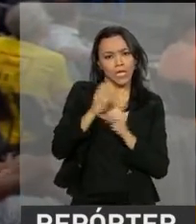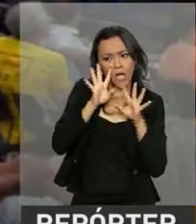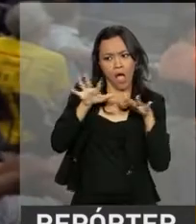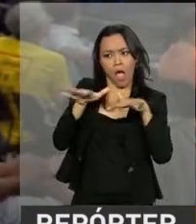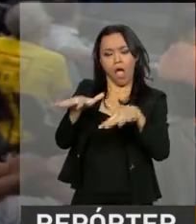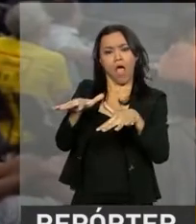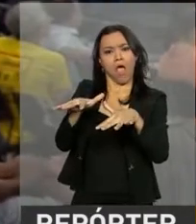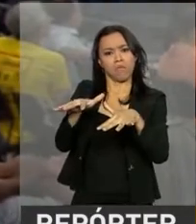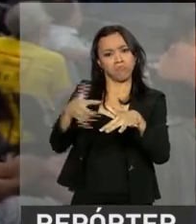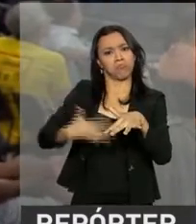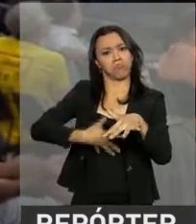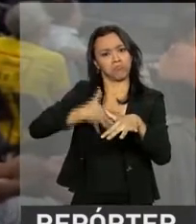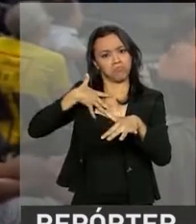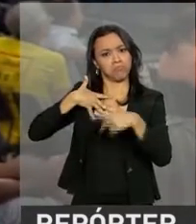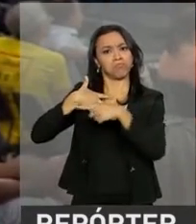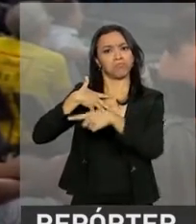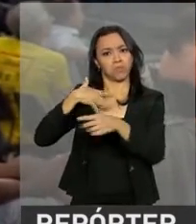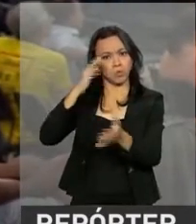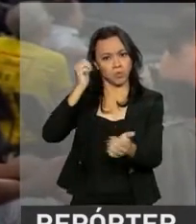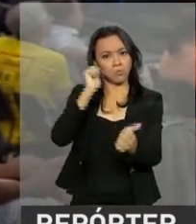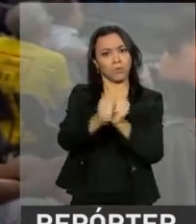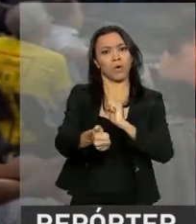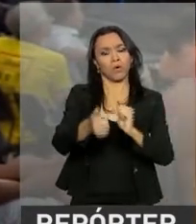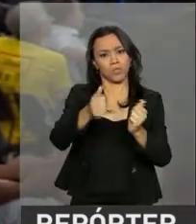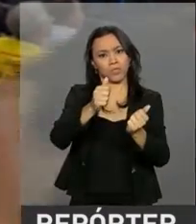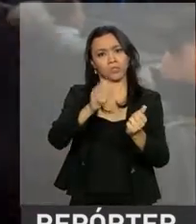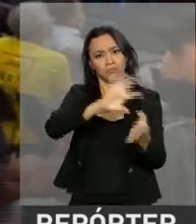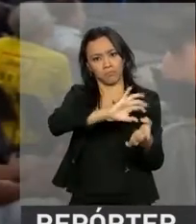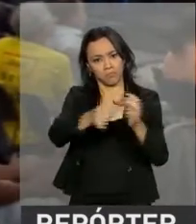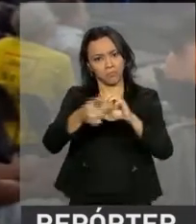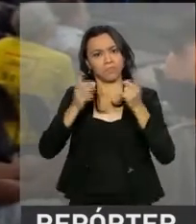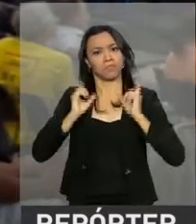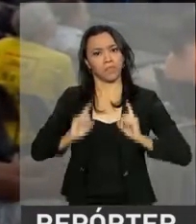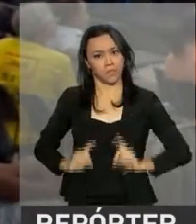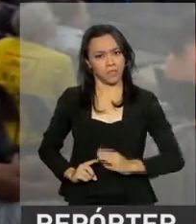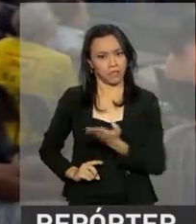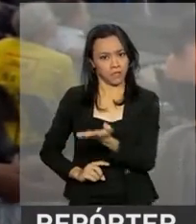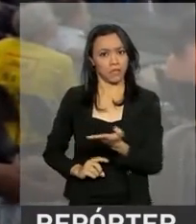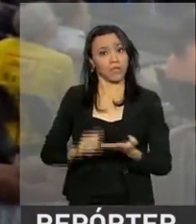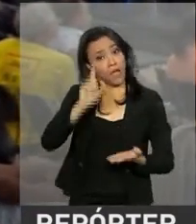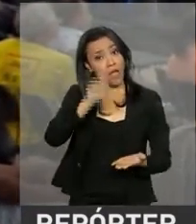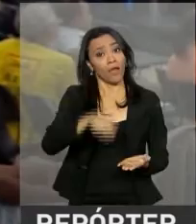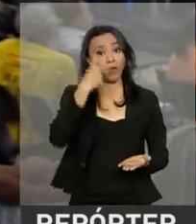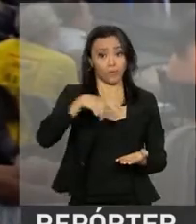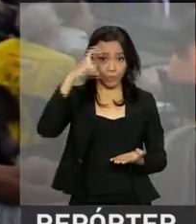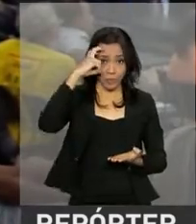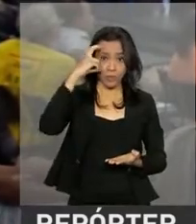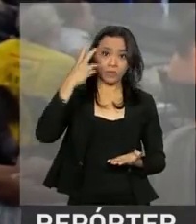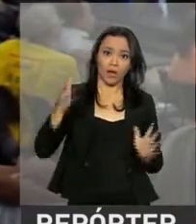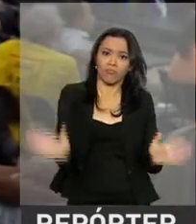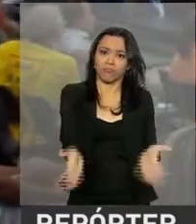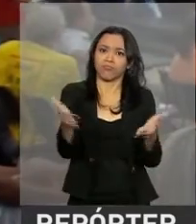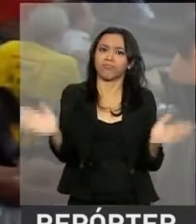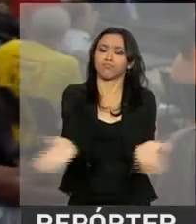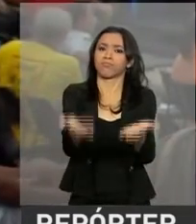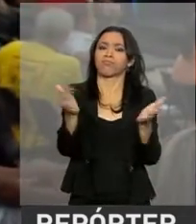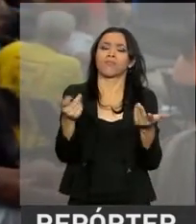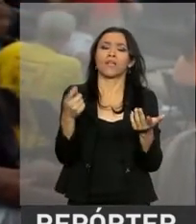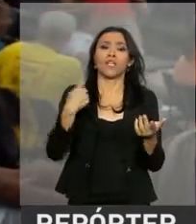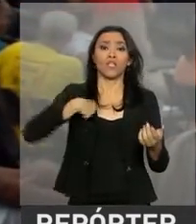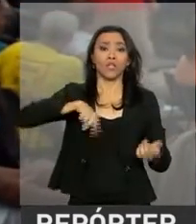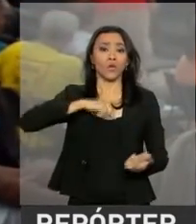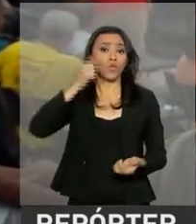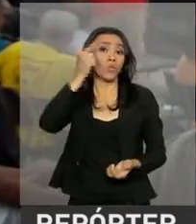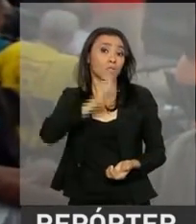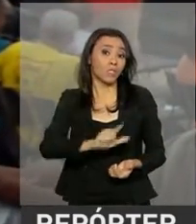autoestima. Então, o problema do esporte no Brasil é muitas vezes cultural. E a gente conseguiu, através